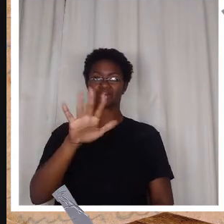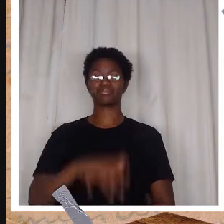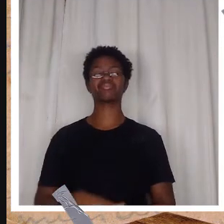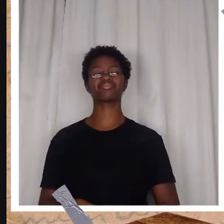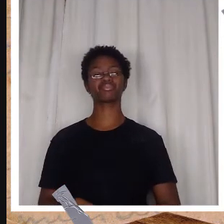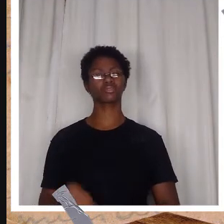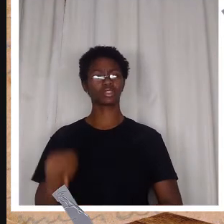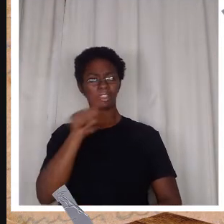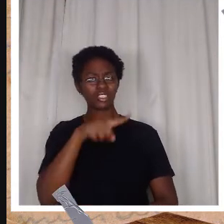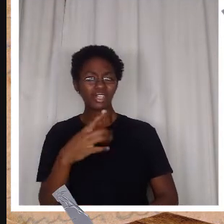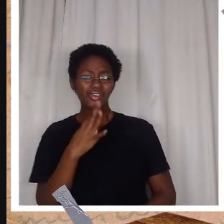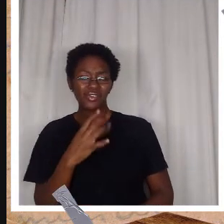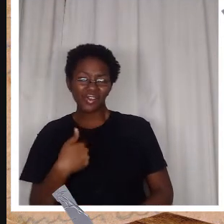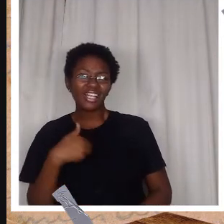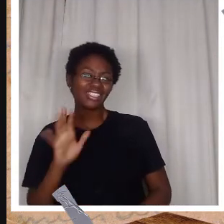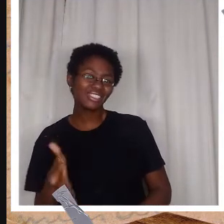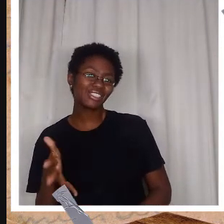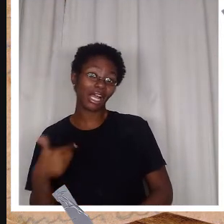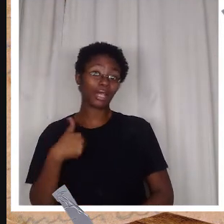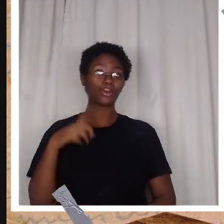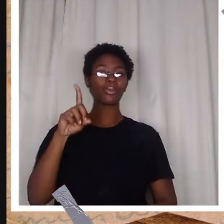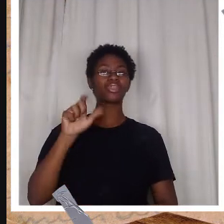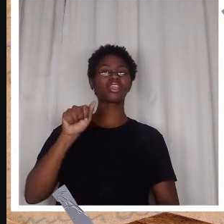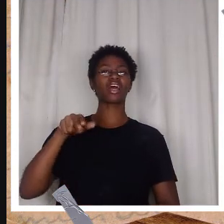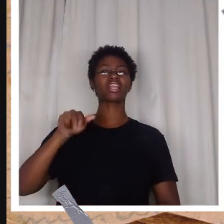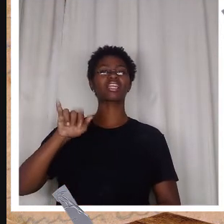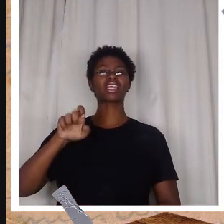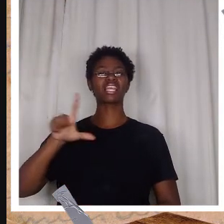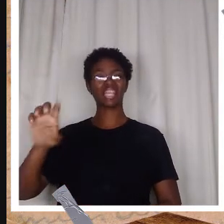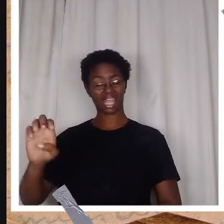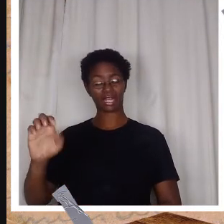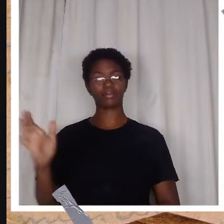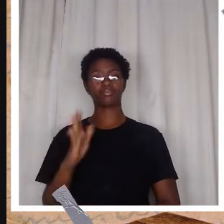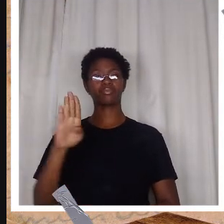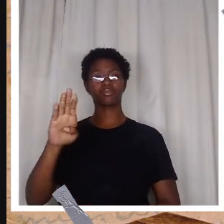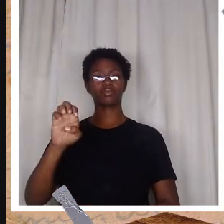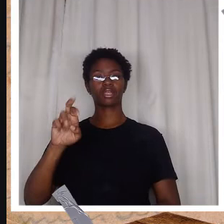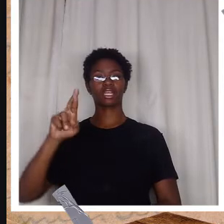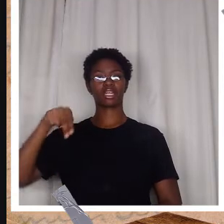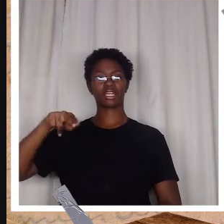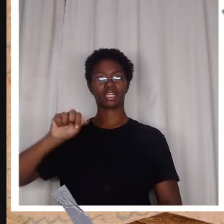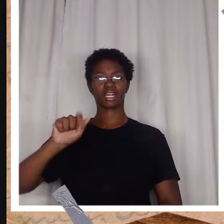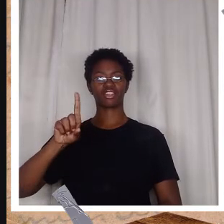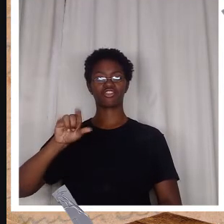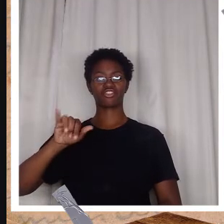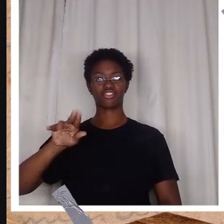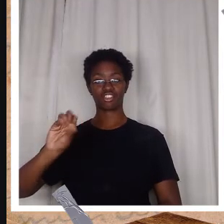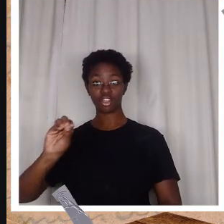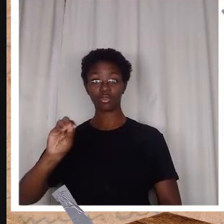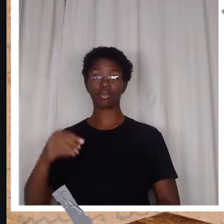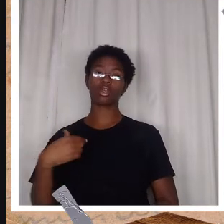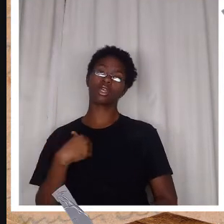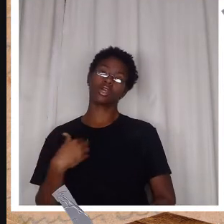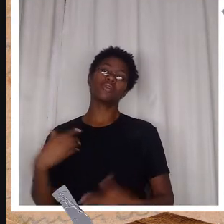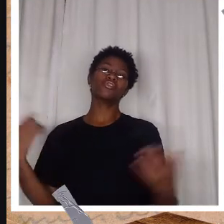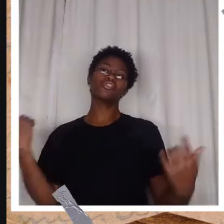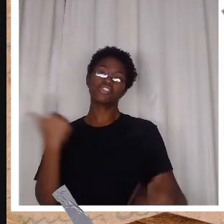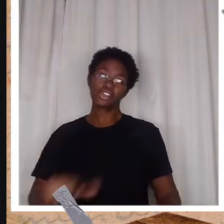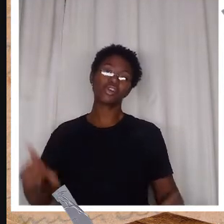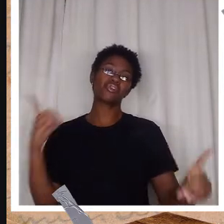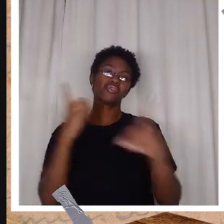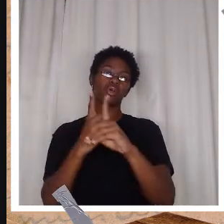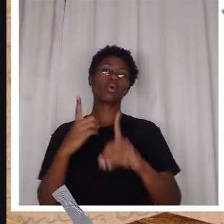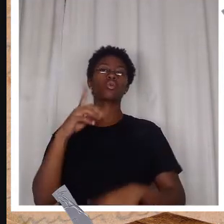Daniele Bernardino, estou aqui para mais um encontro da nossa Fluke Digital. Bom, primeiramente a gente